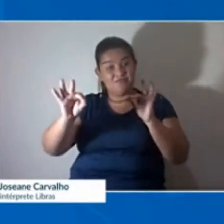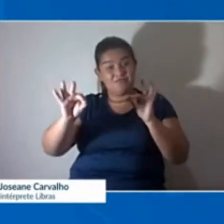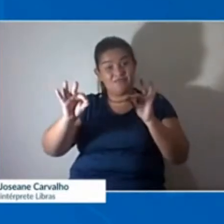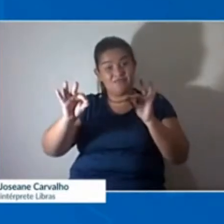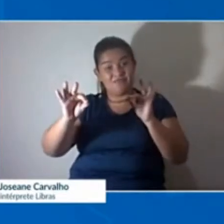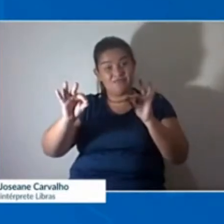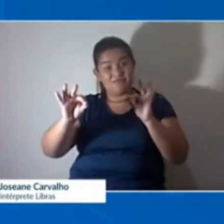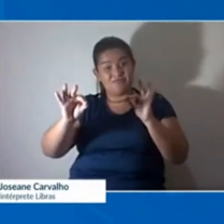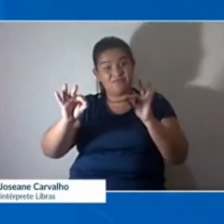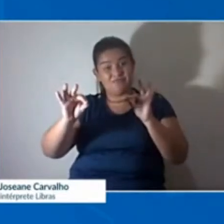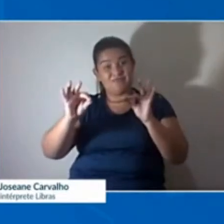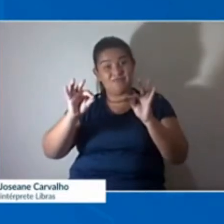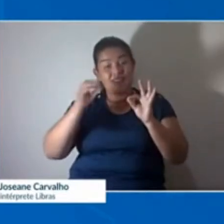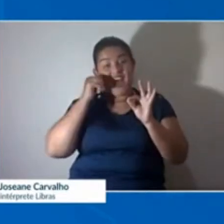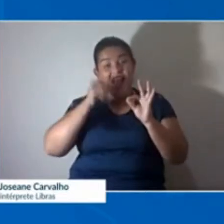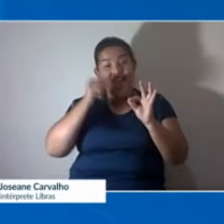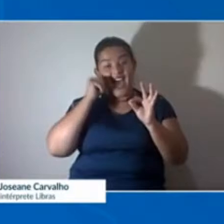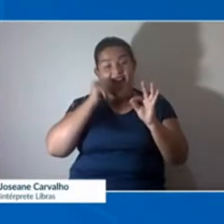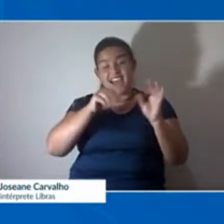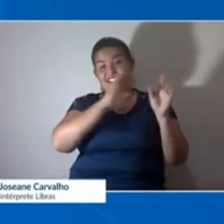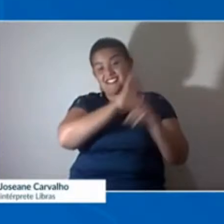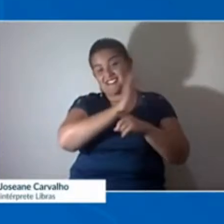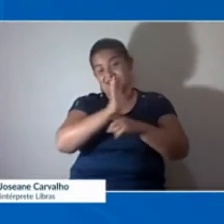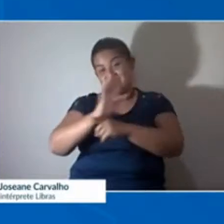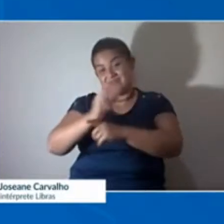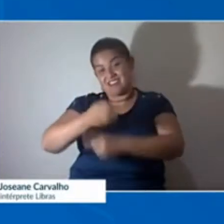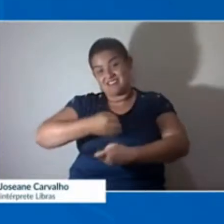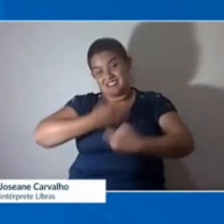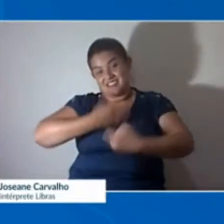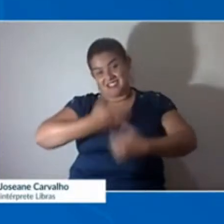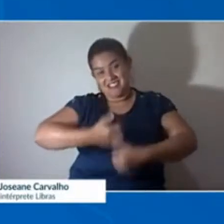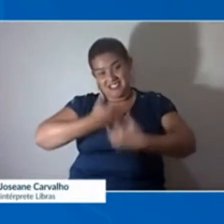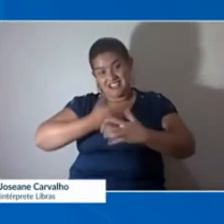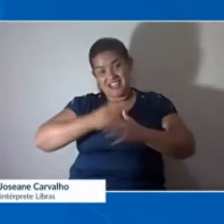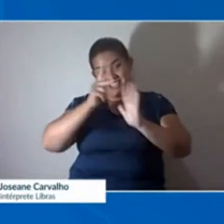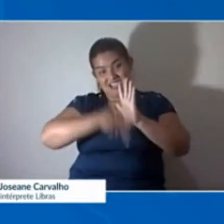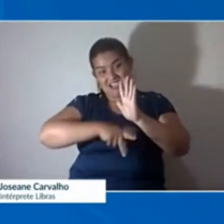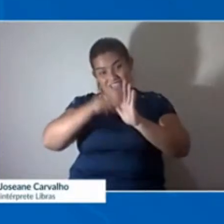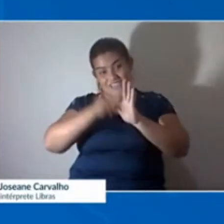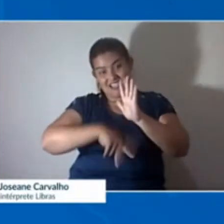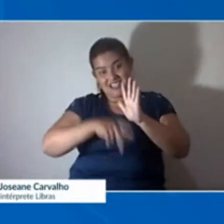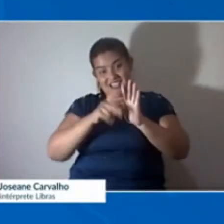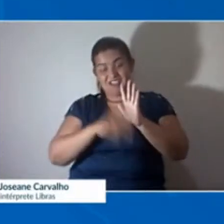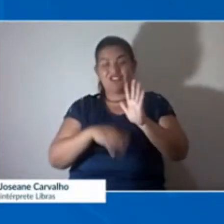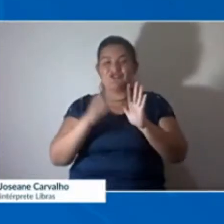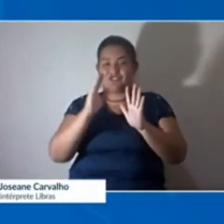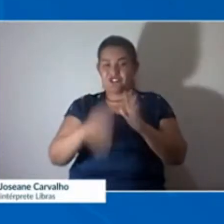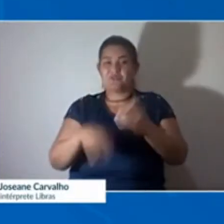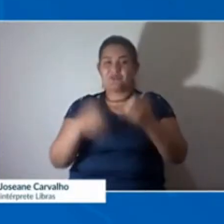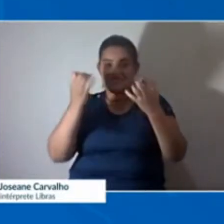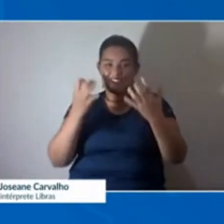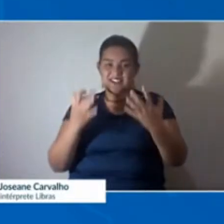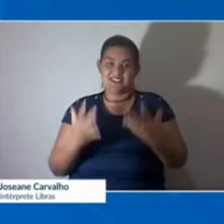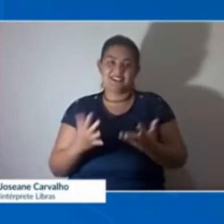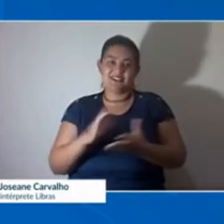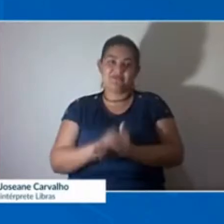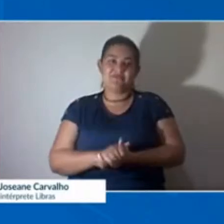Elas Fazem Cinema, né? Esse projeto, e aí, se você me permite, eu já vou entrar um pouco nessa